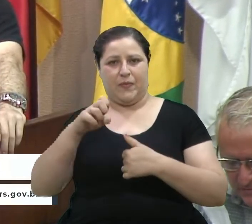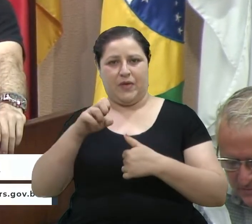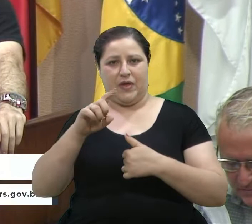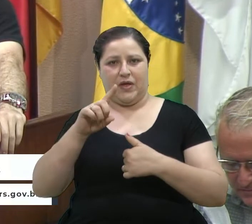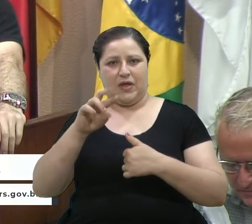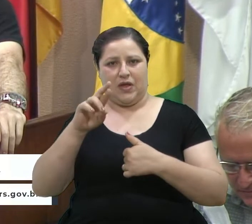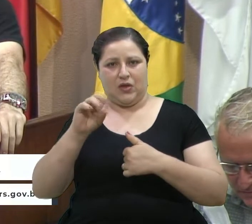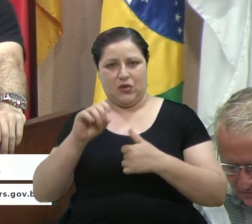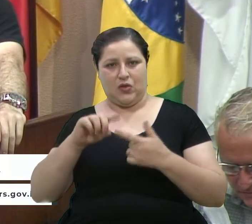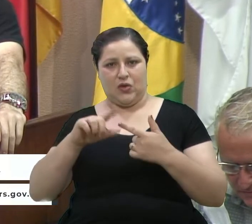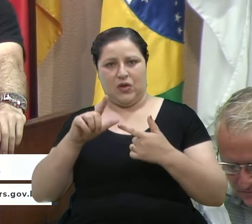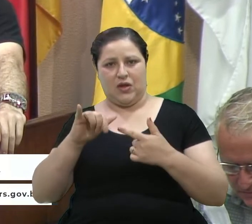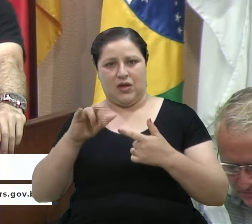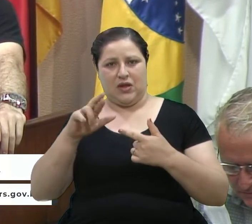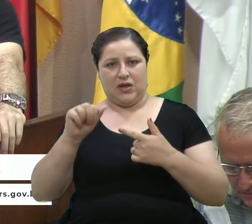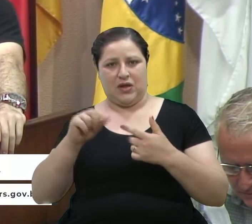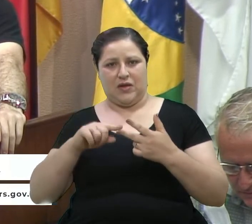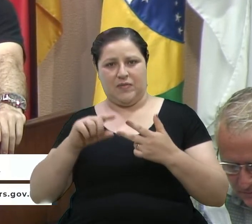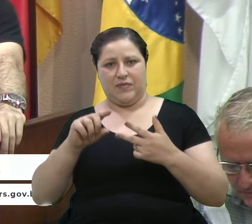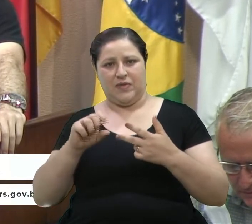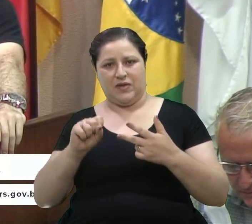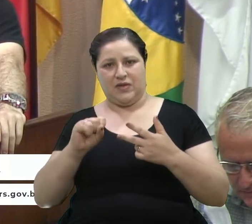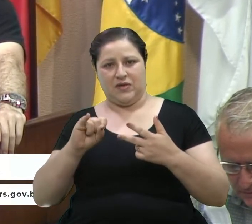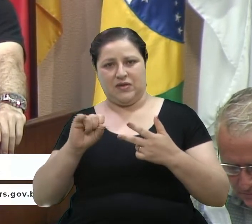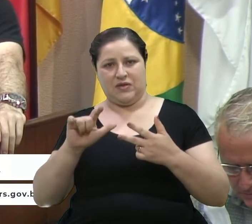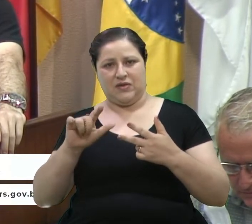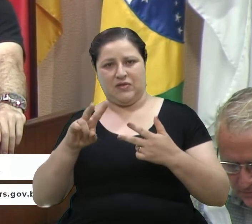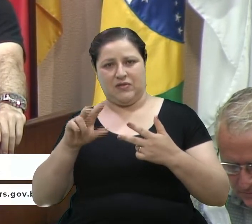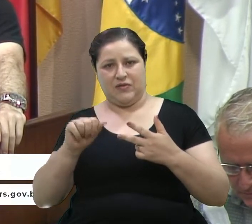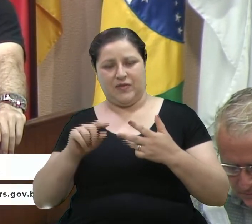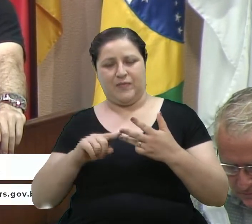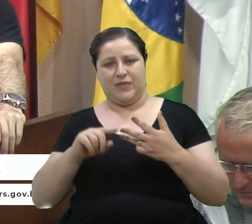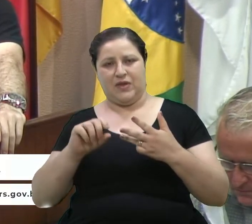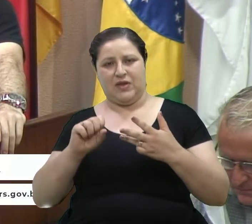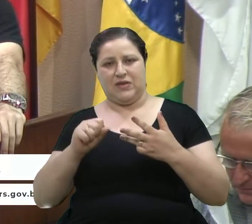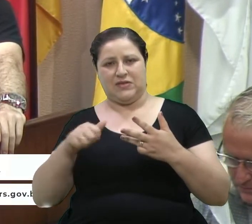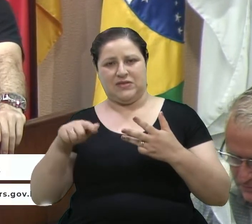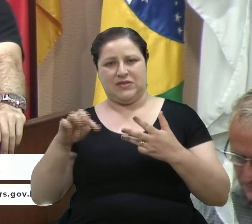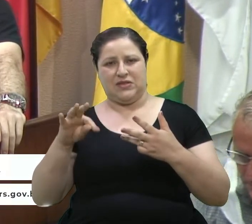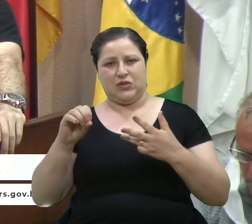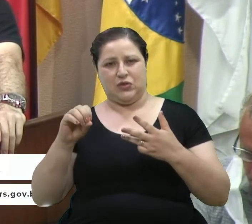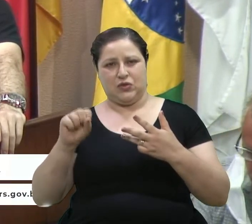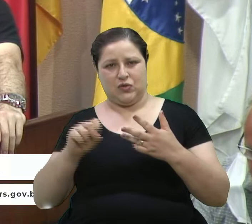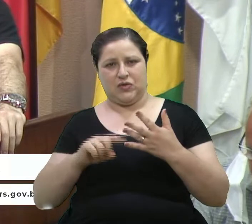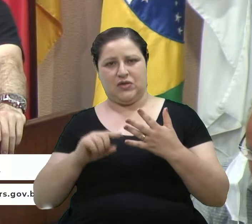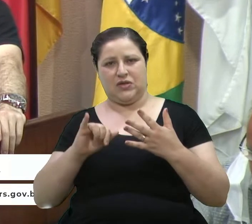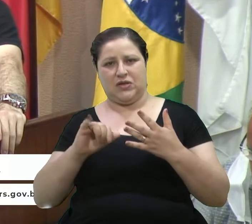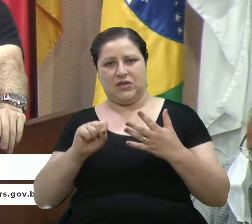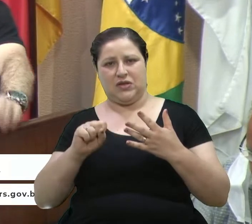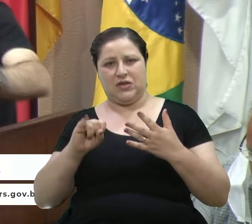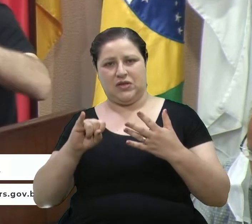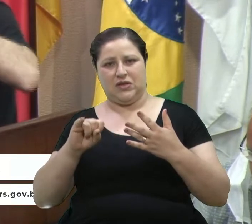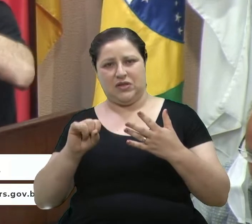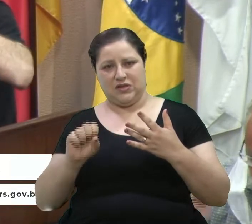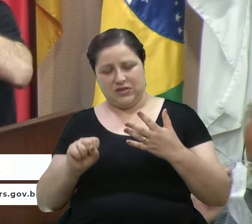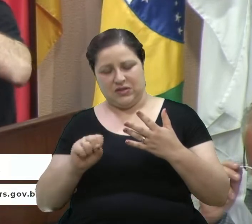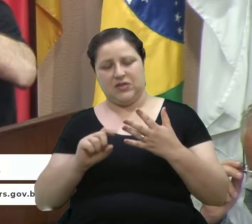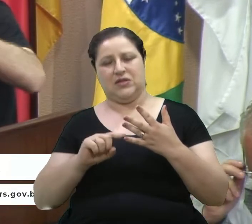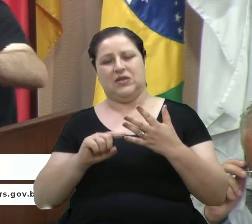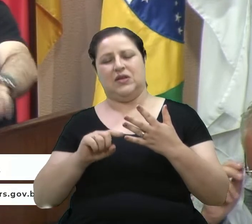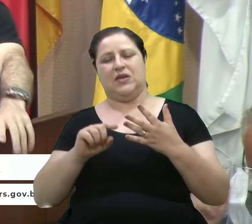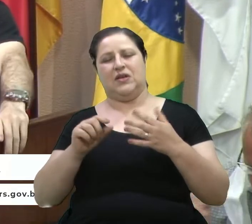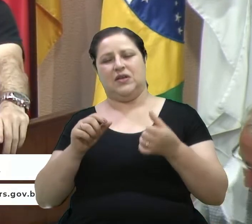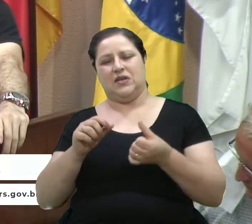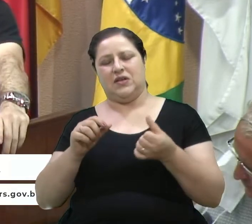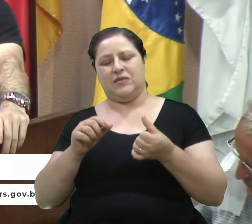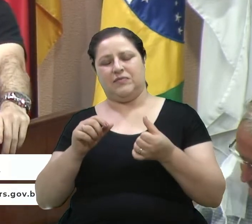Pérez, Lira, Crindes, Robson Lutierre, dos Santos, a soldado Isis, soldado Henrique, na Zona Norte, onde fizeram a entrega